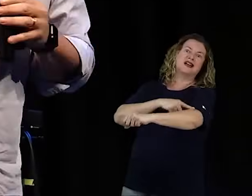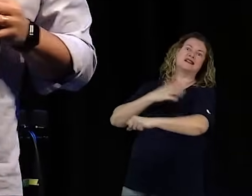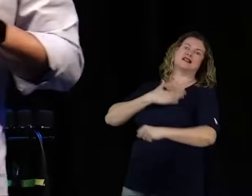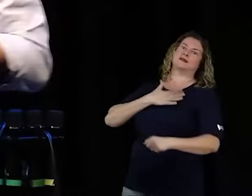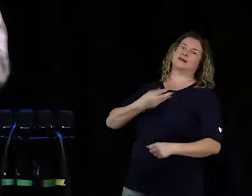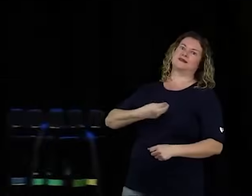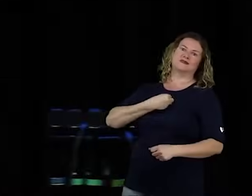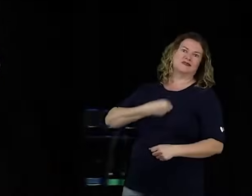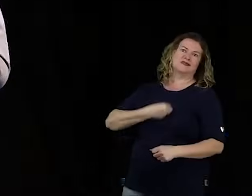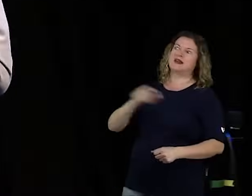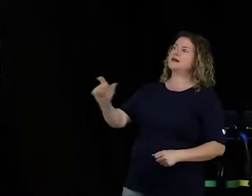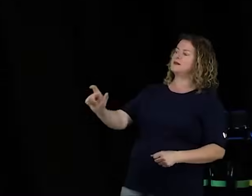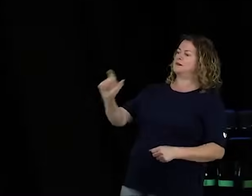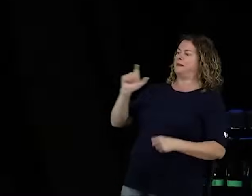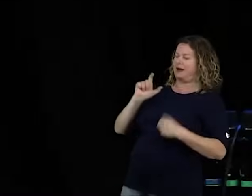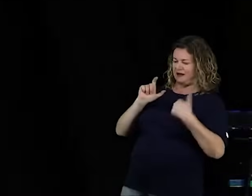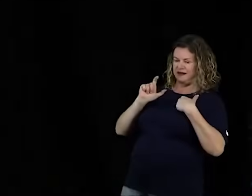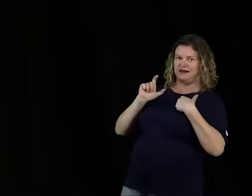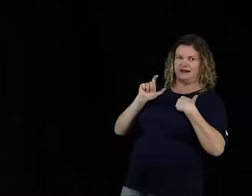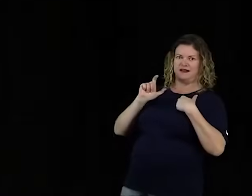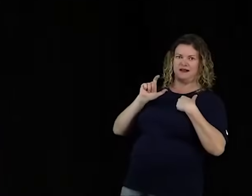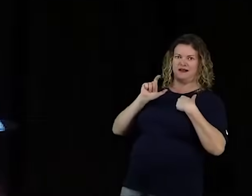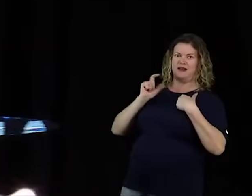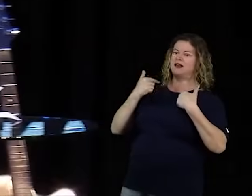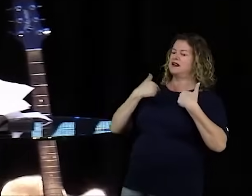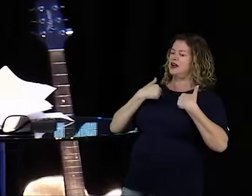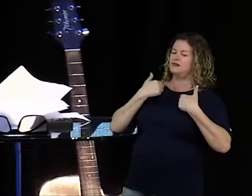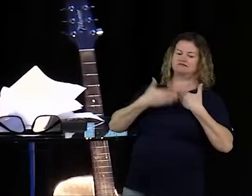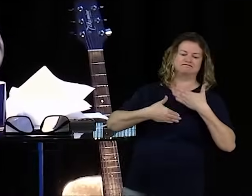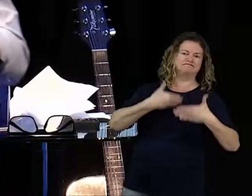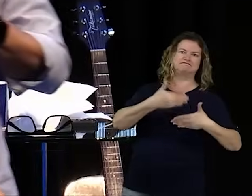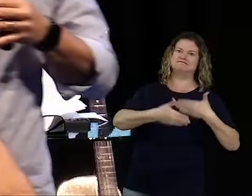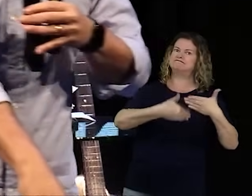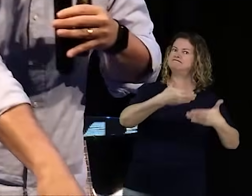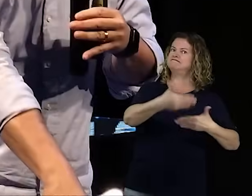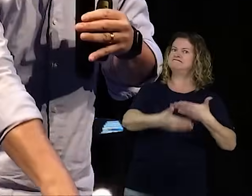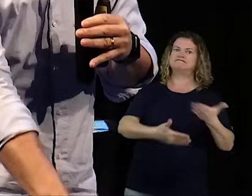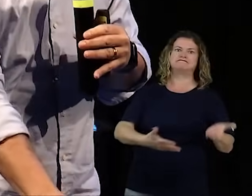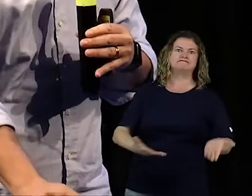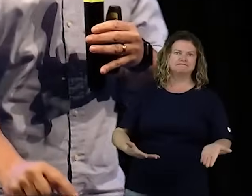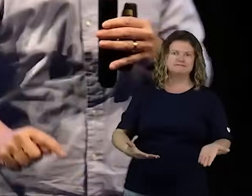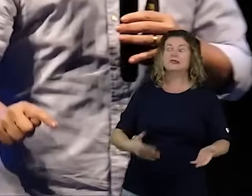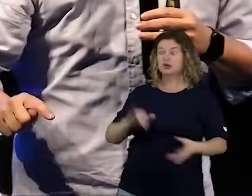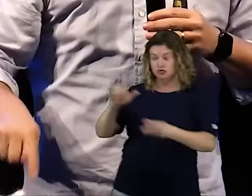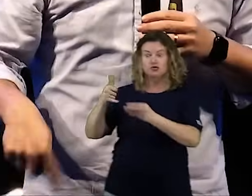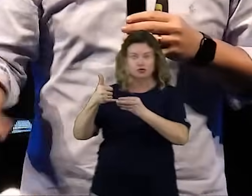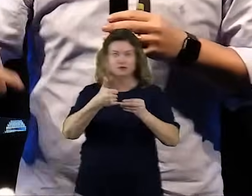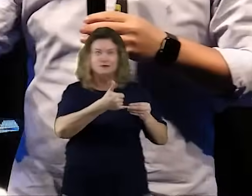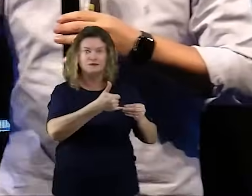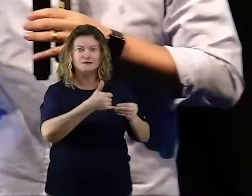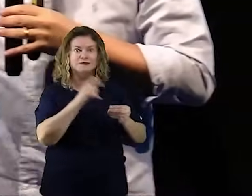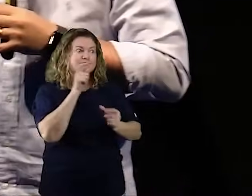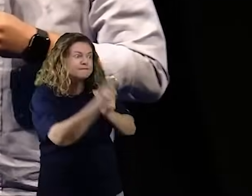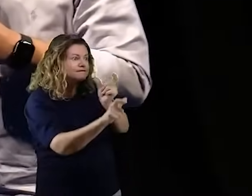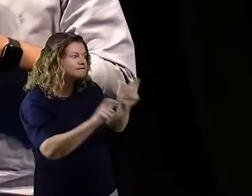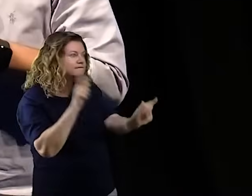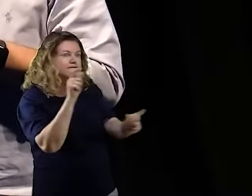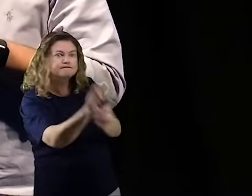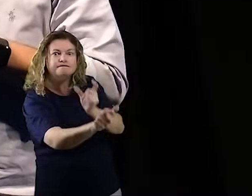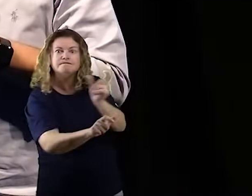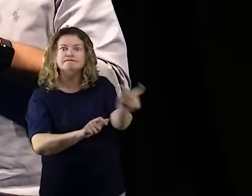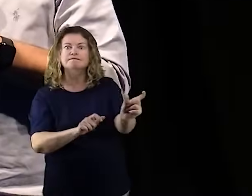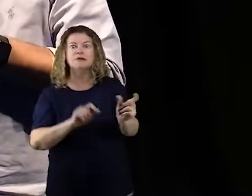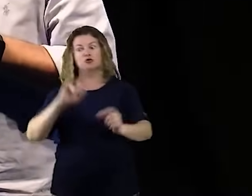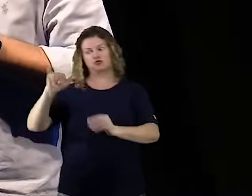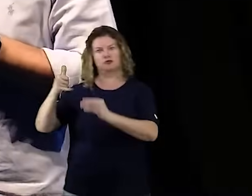que anunciou uma catástrofe na sua vida Josué anuncia uma catástrofe sobre uma cidade Josué é a grande